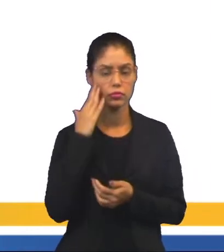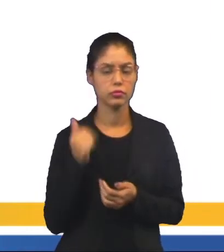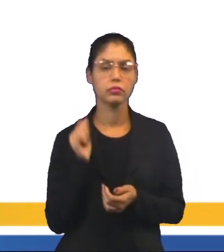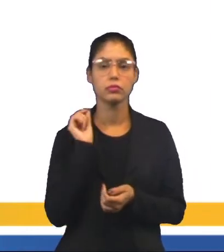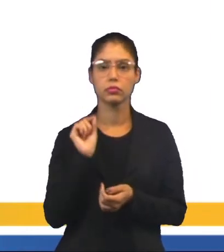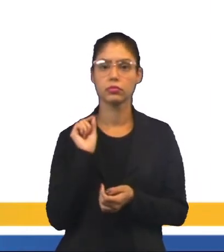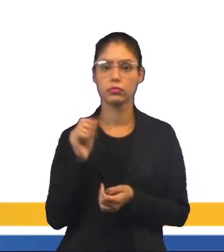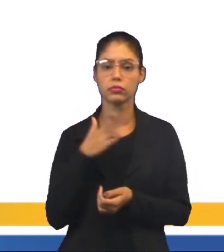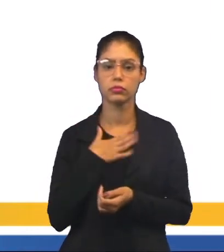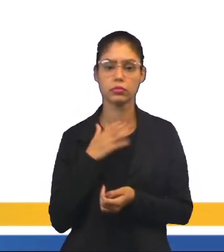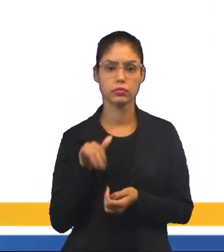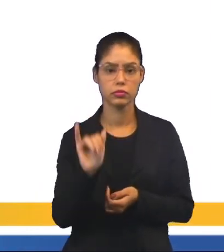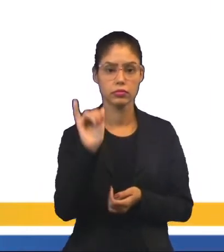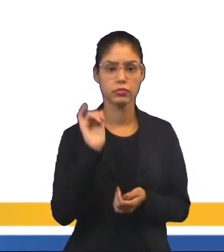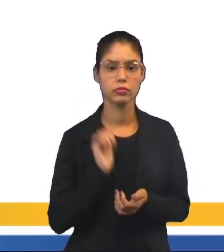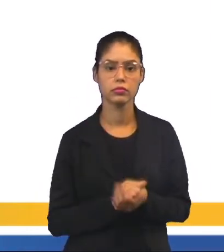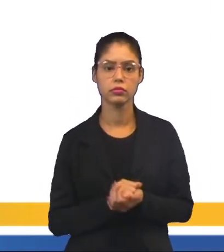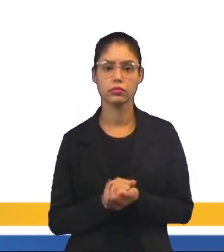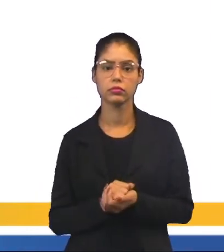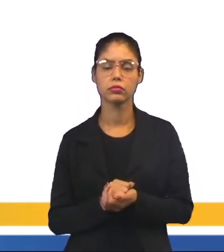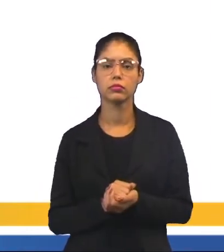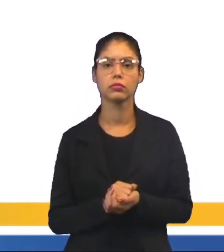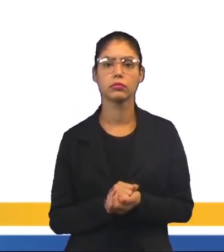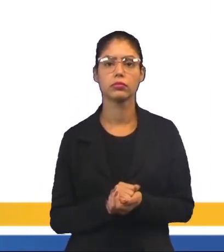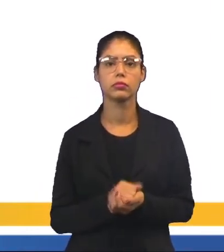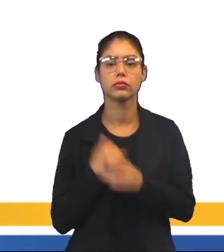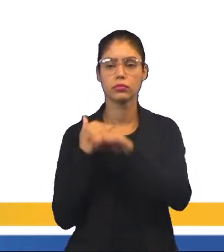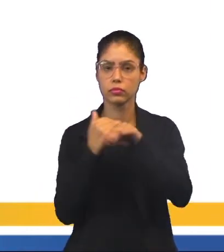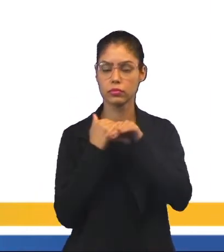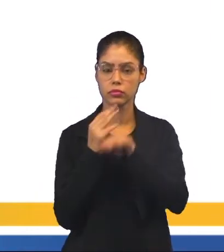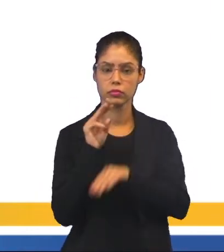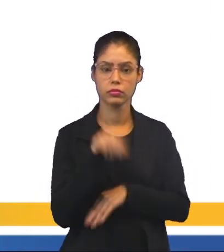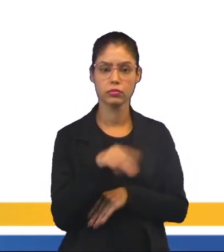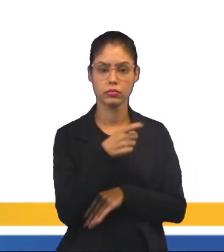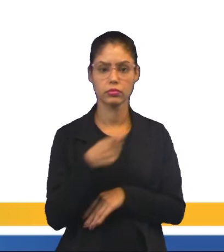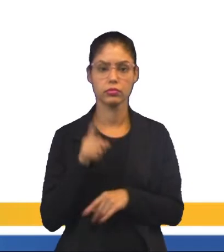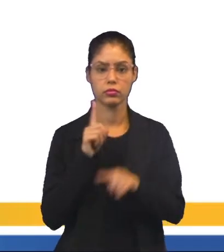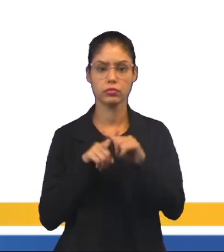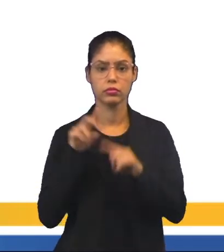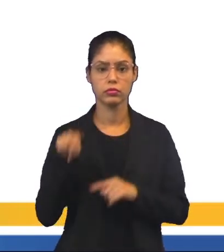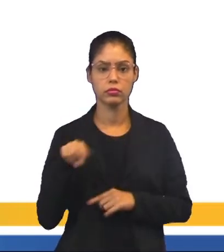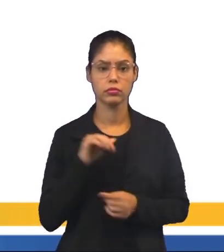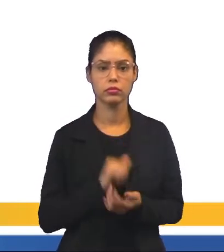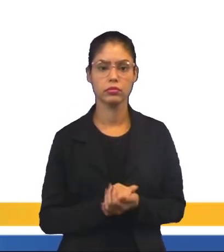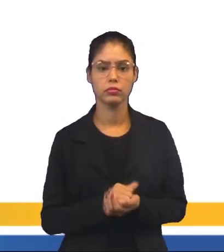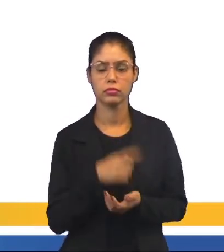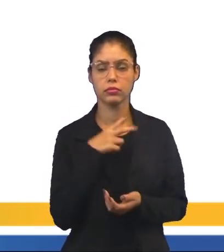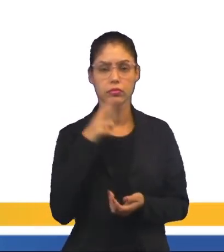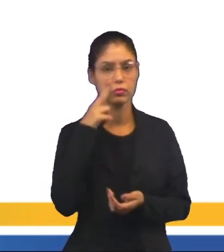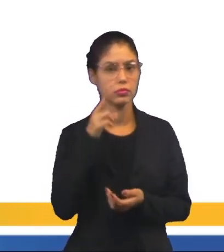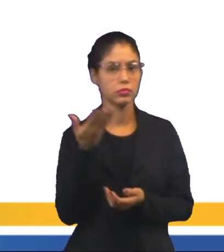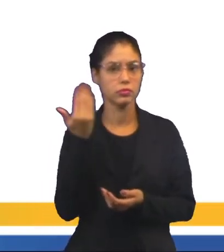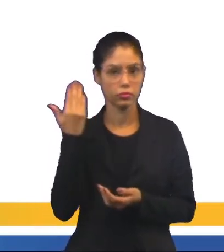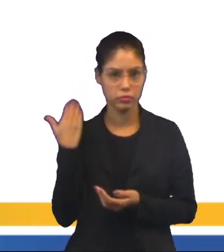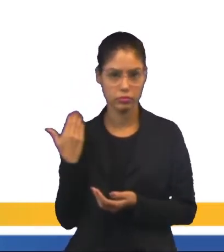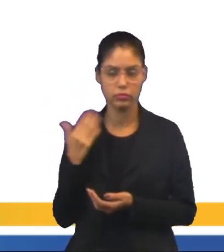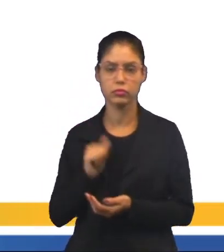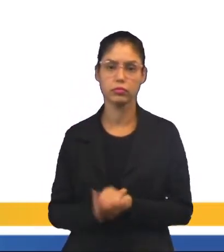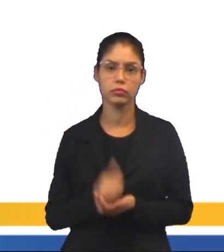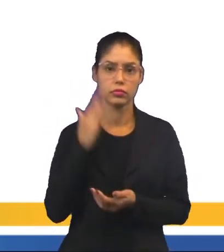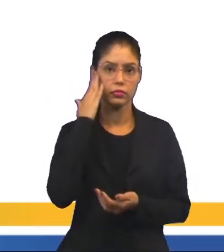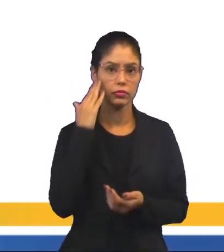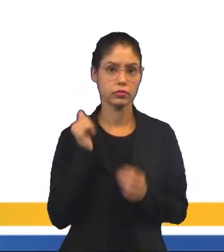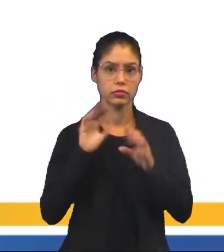sabendo que o meu Y, tá, é igual a M de X mais N, que é o que a gente viu lá atrás.